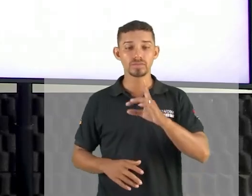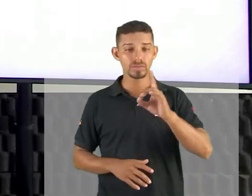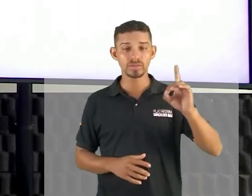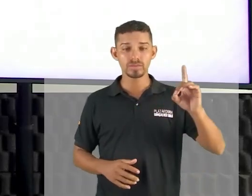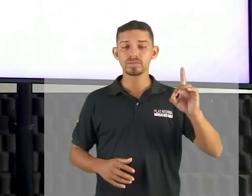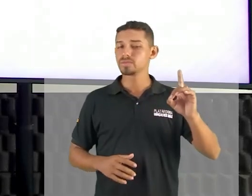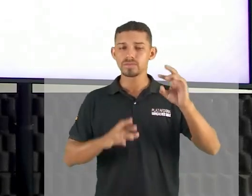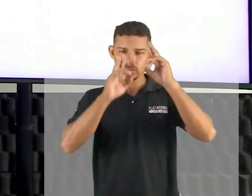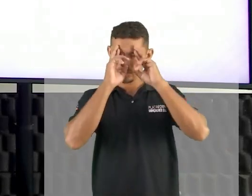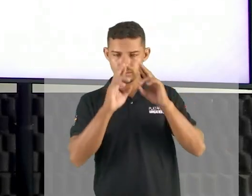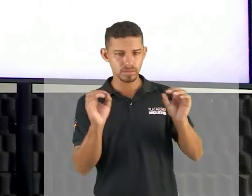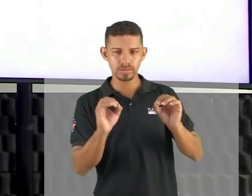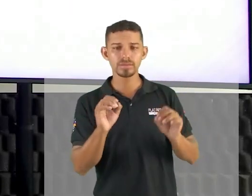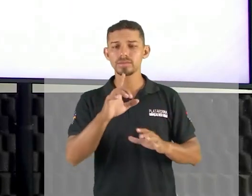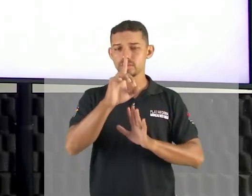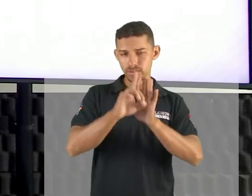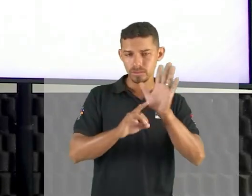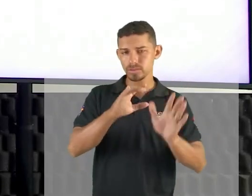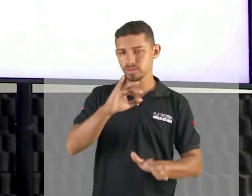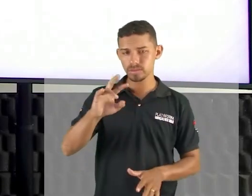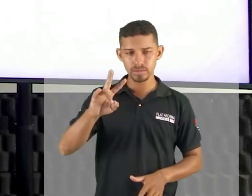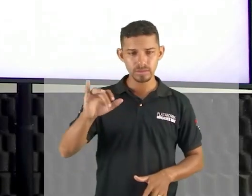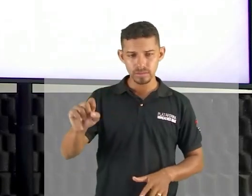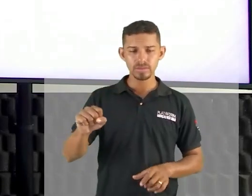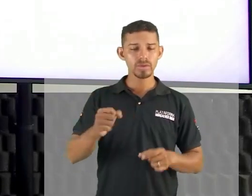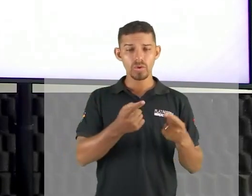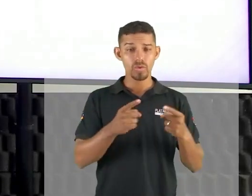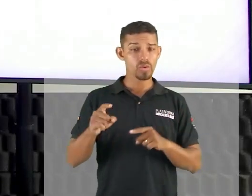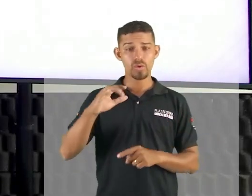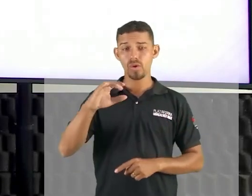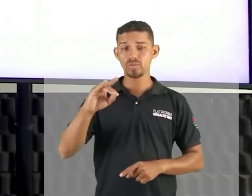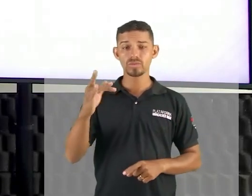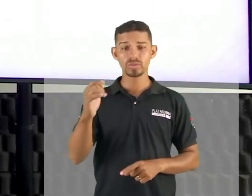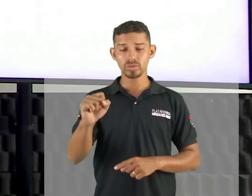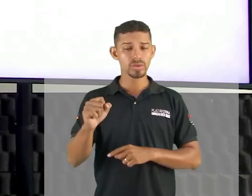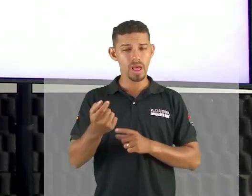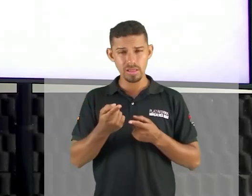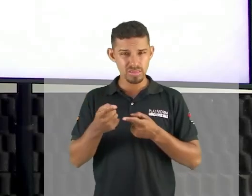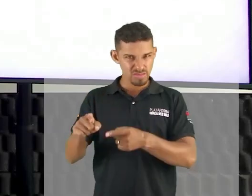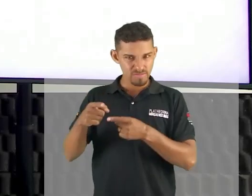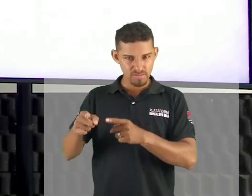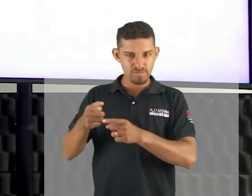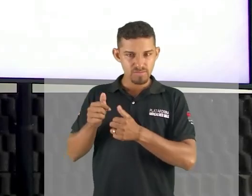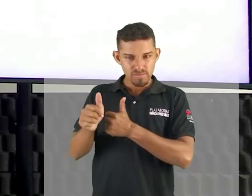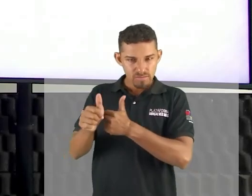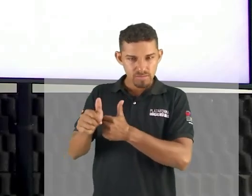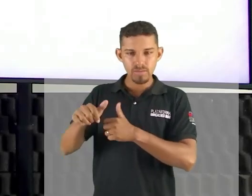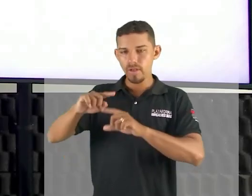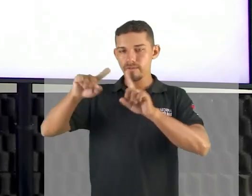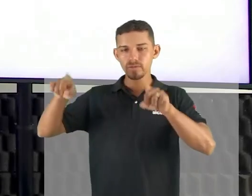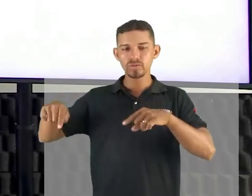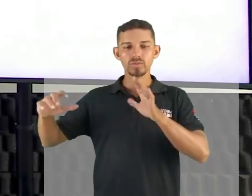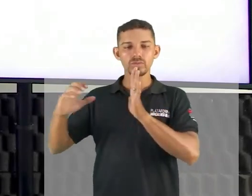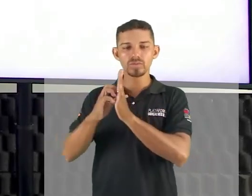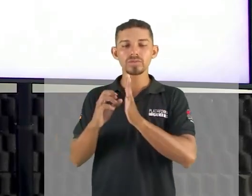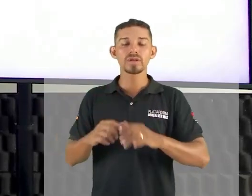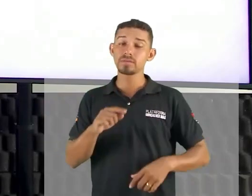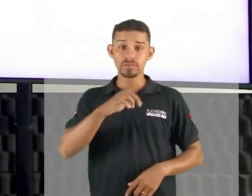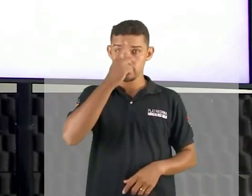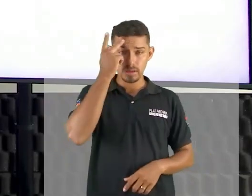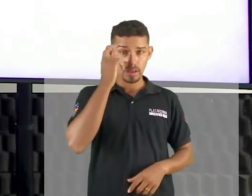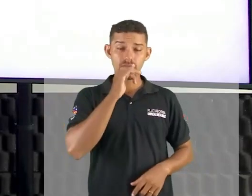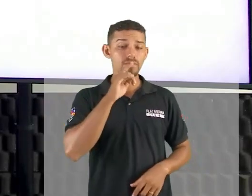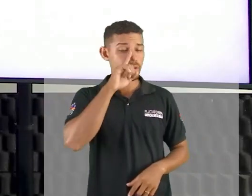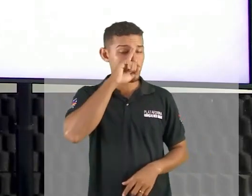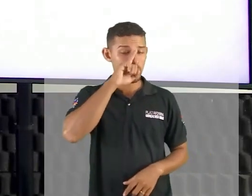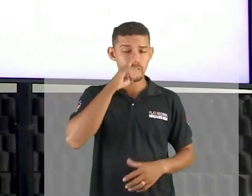D, o desrespeito aos direitos civis, o combate ao comunismo, a perseguição a funcionários públicos e artistas considerados perigosos. Então, qualquer